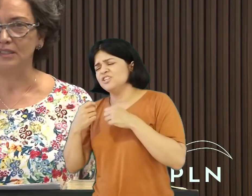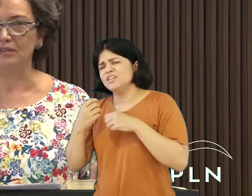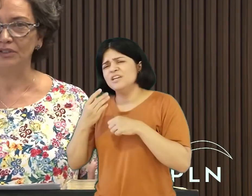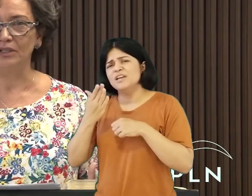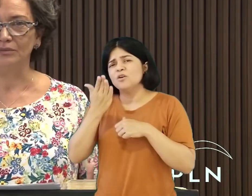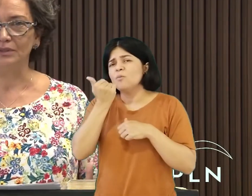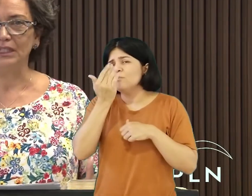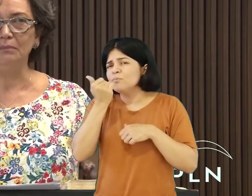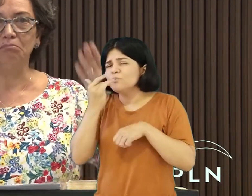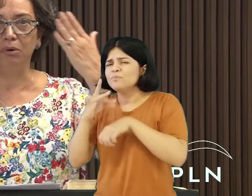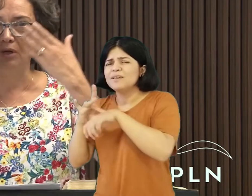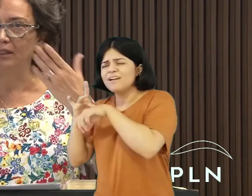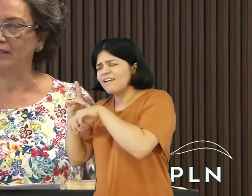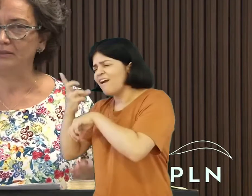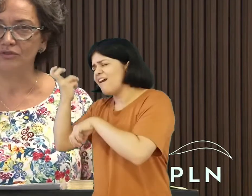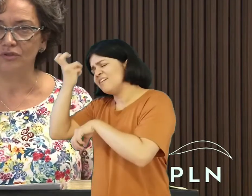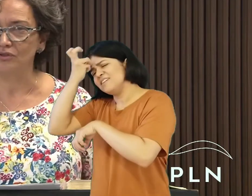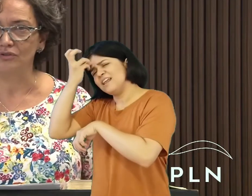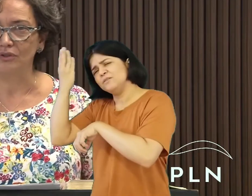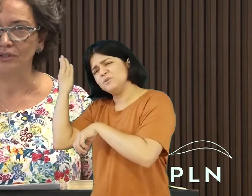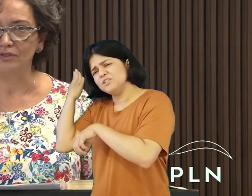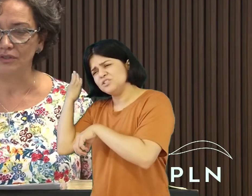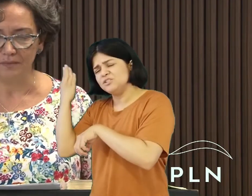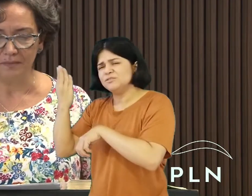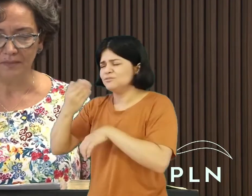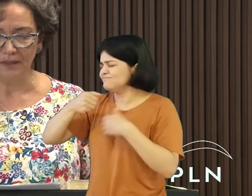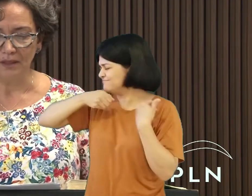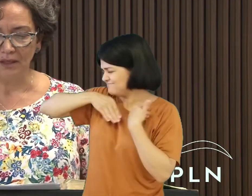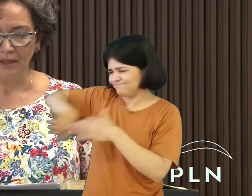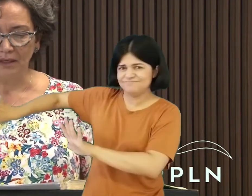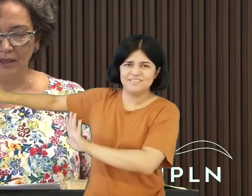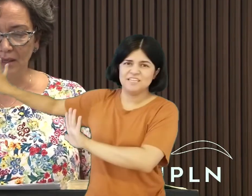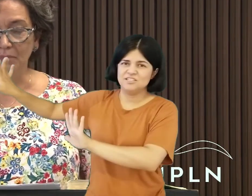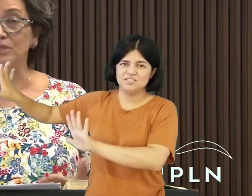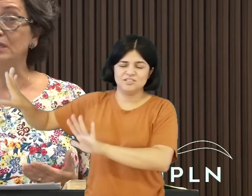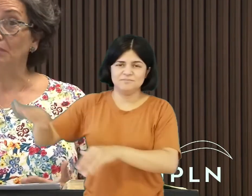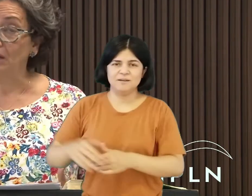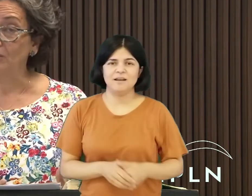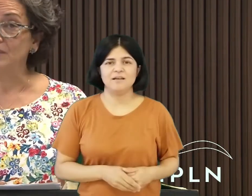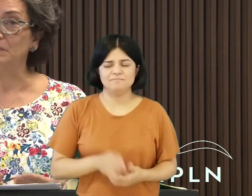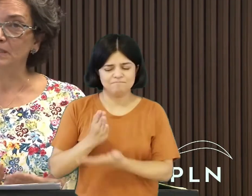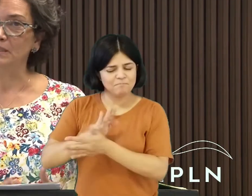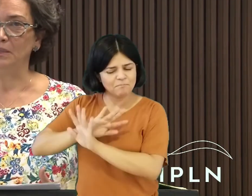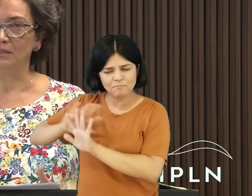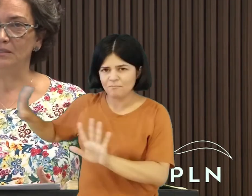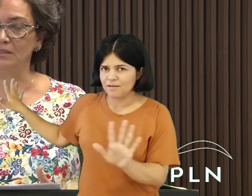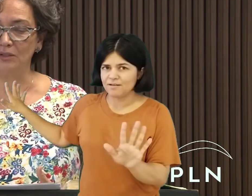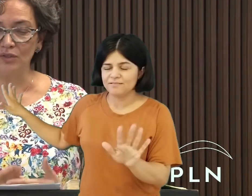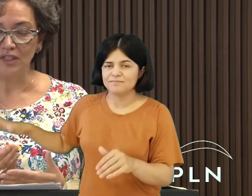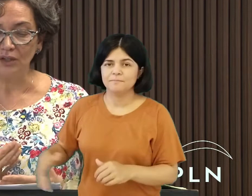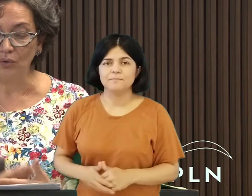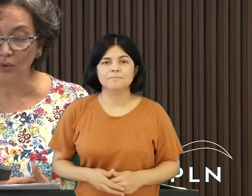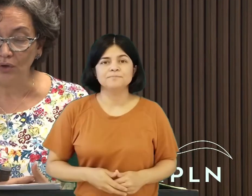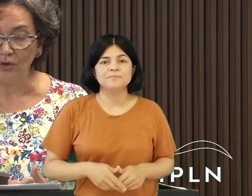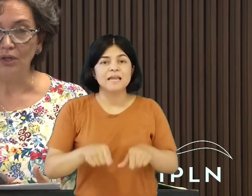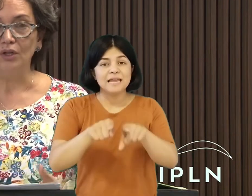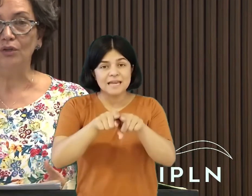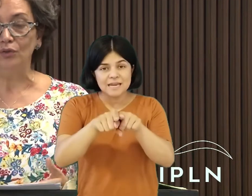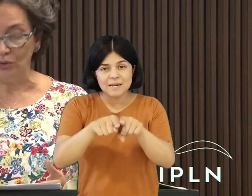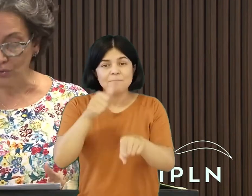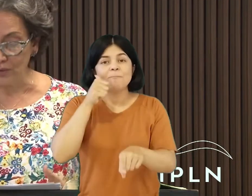da escravidão, que embota os nossos olhos. Meus irmãos, minhas irmãs, que o